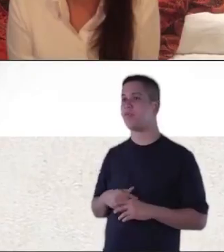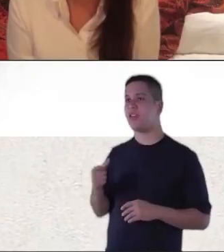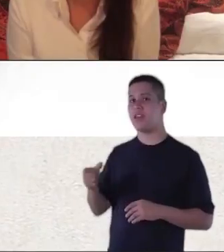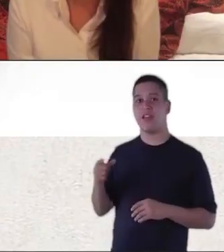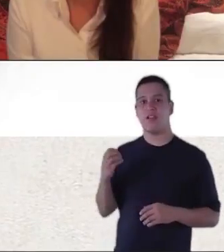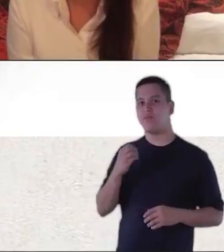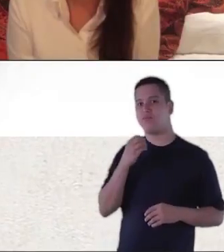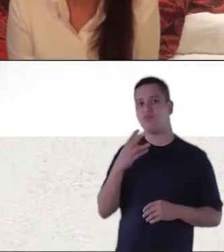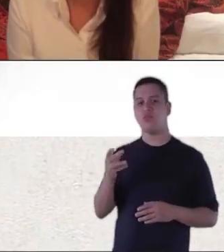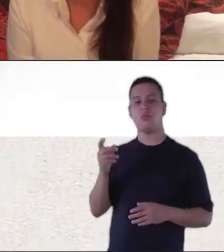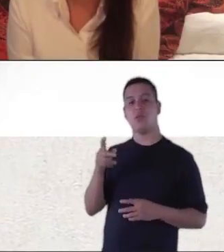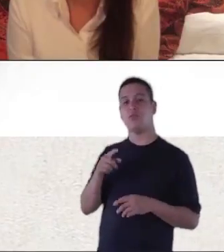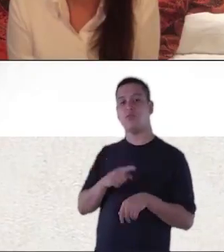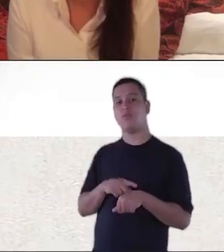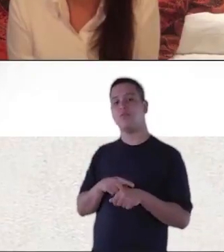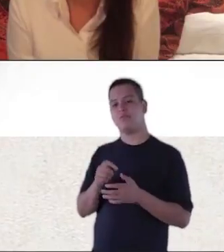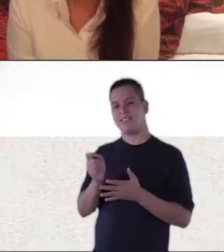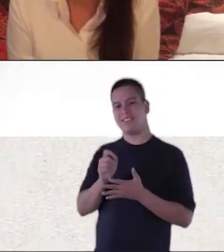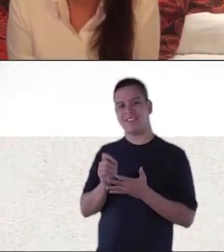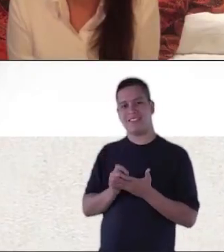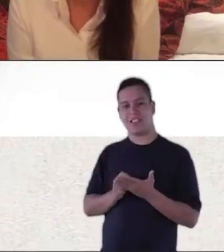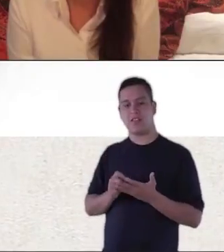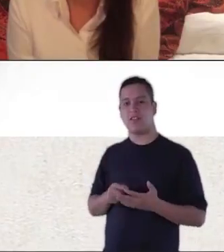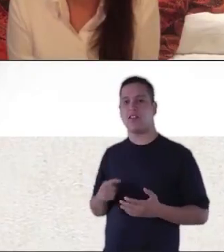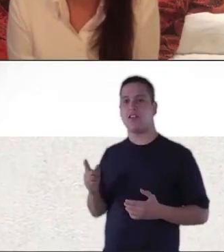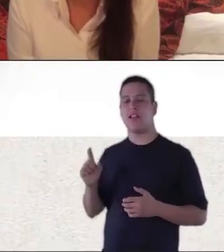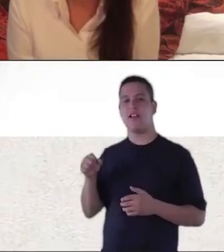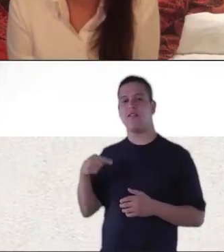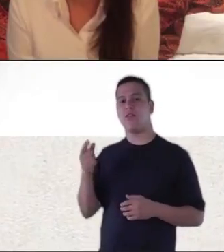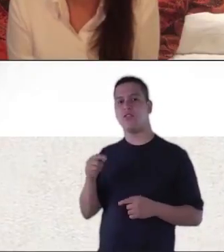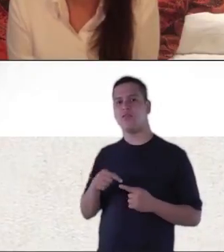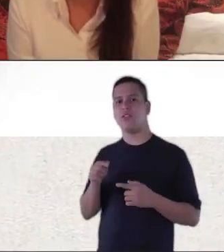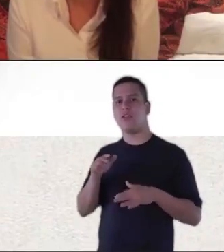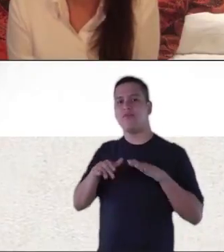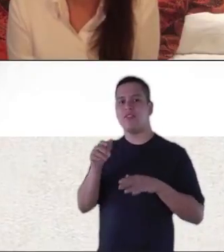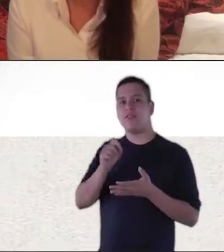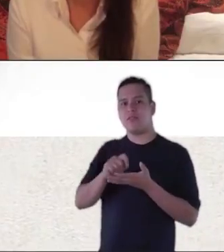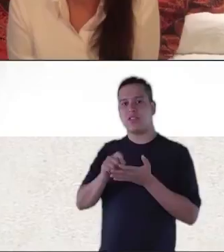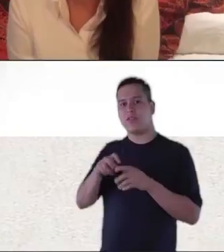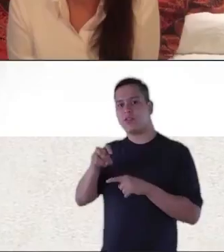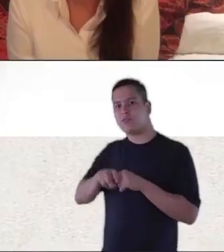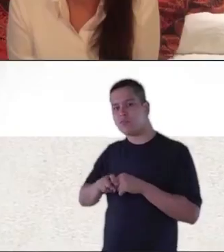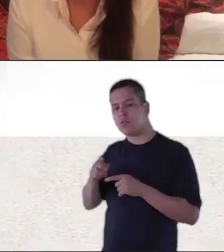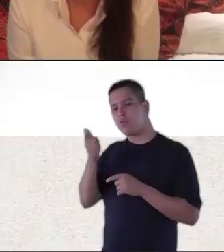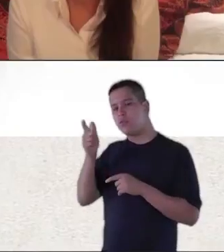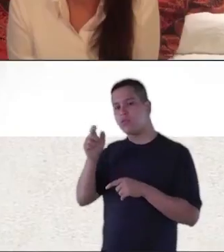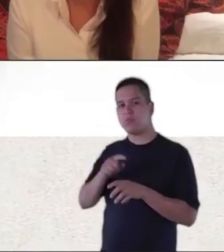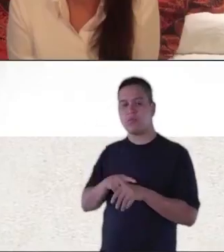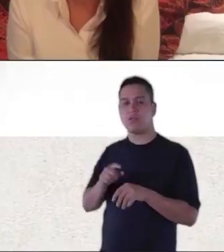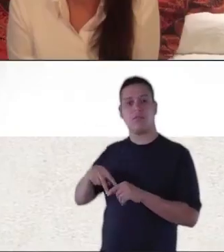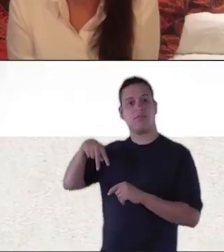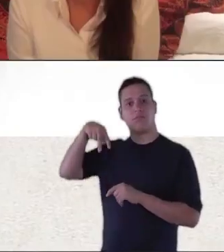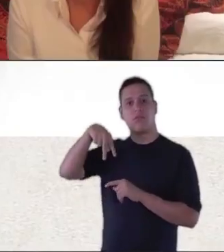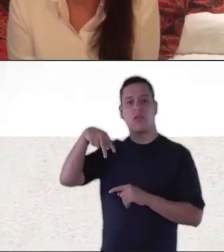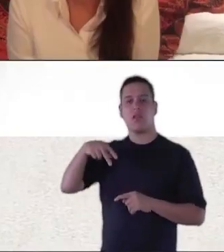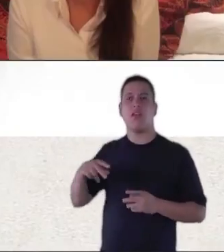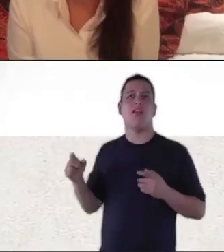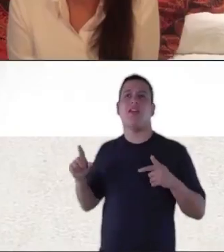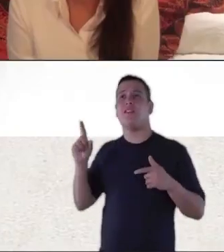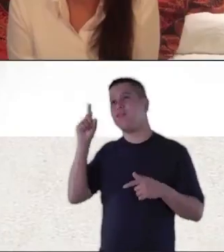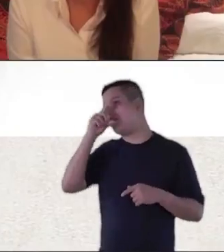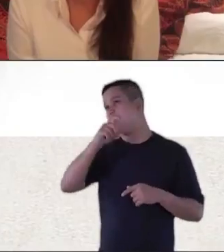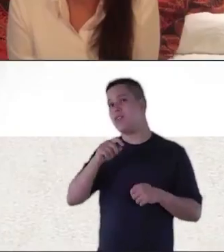as passagens narrativas sentado e escrevia os diálogos em pé, né? Interessante isso. E é muito difícil